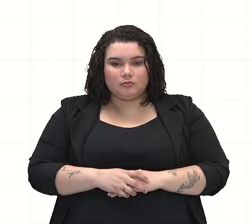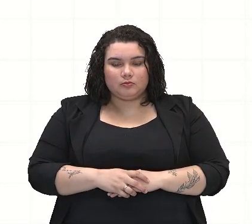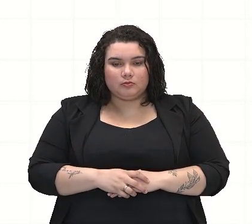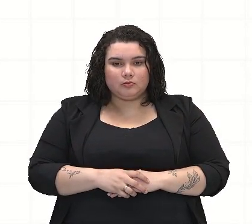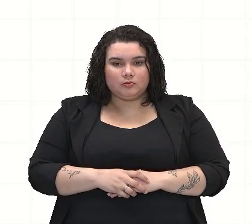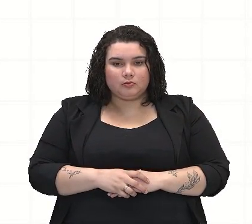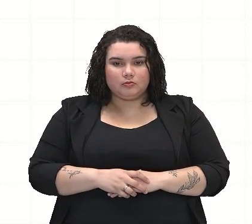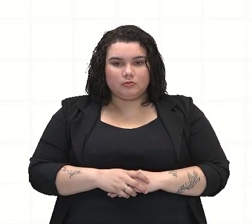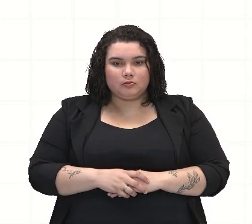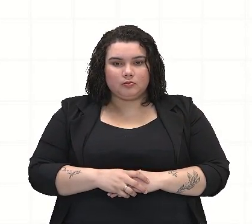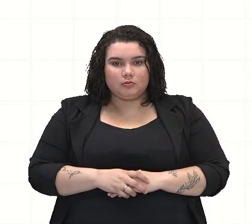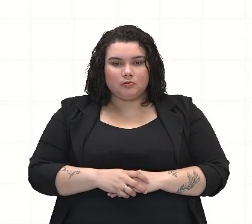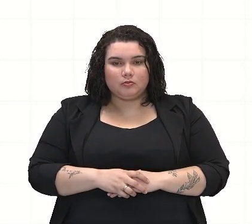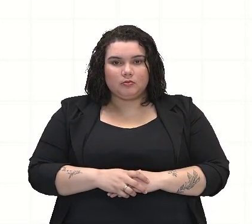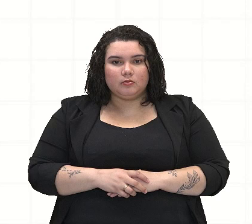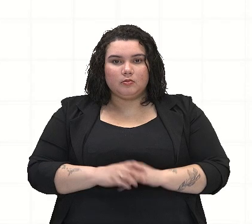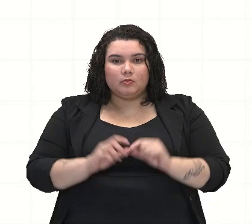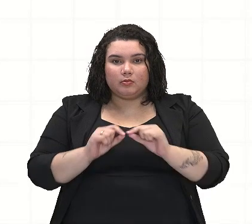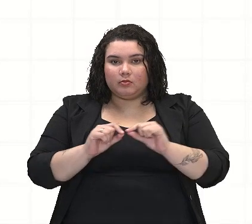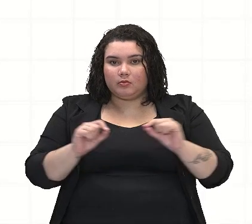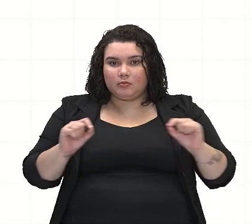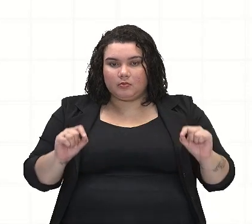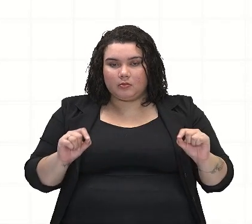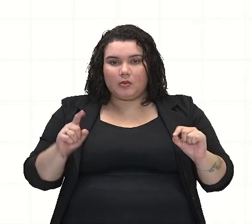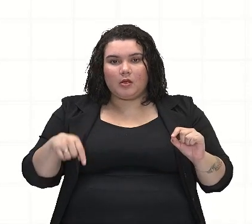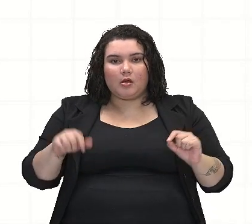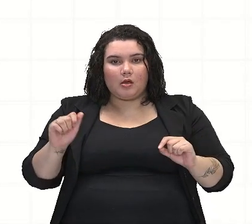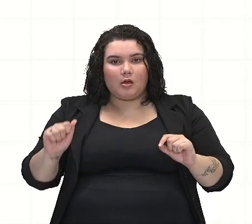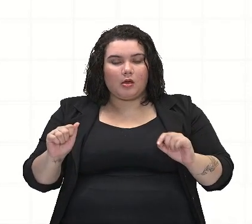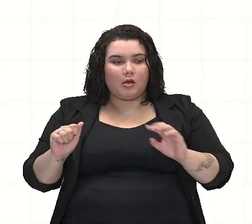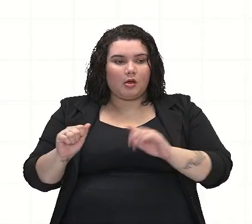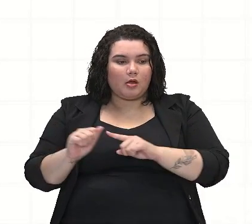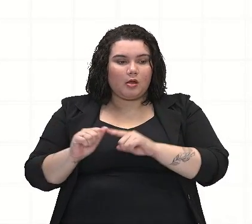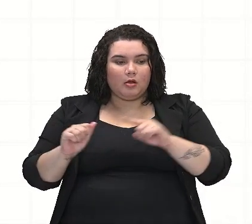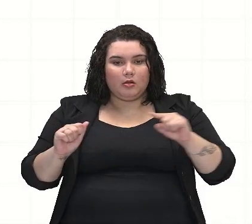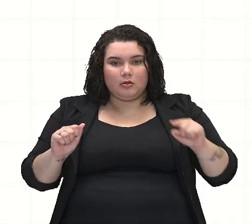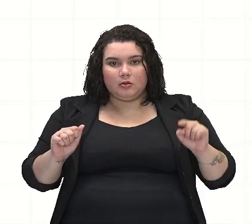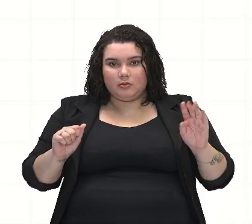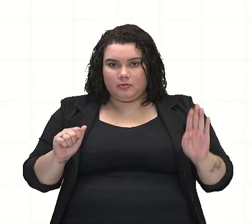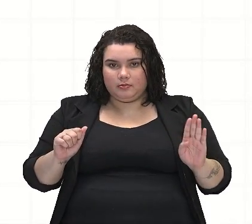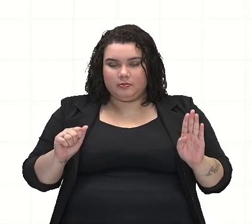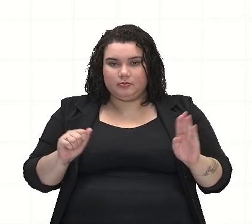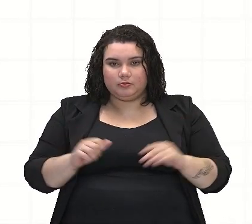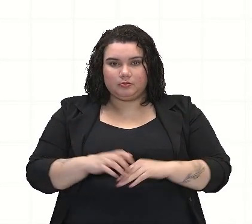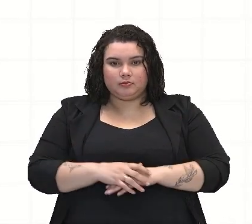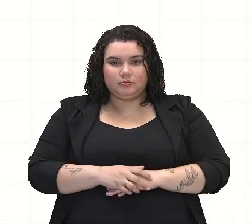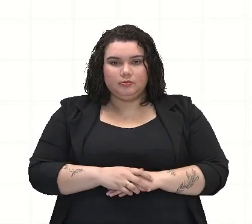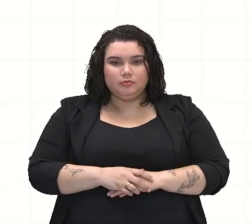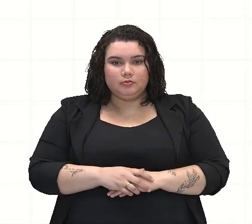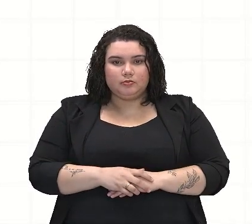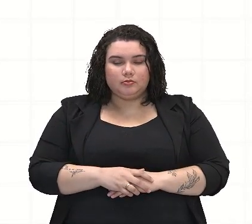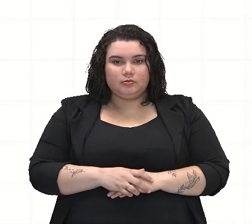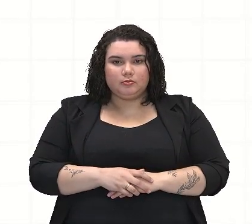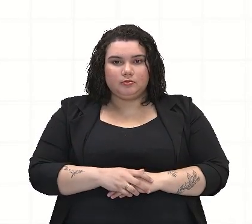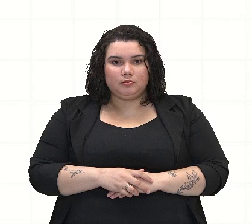segmento, né, é de A até B. Tá?